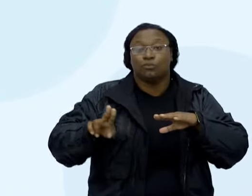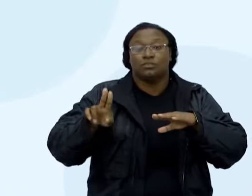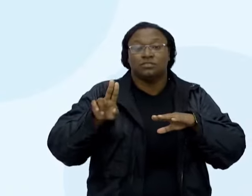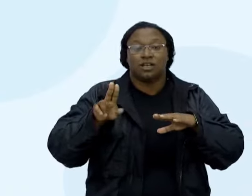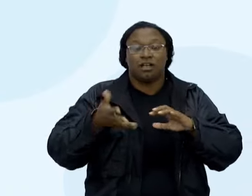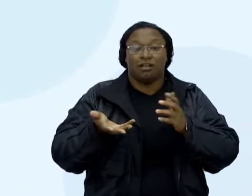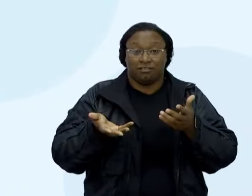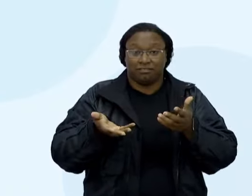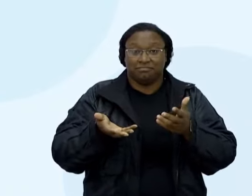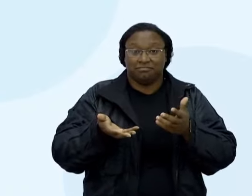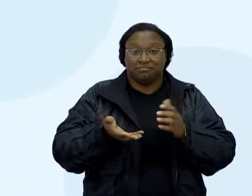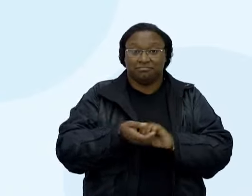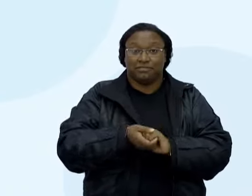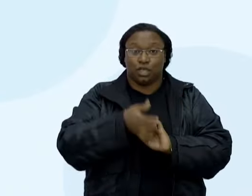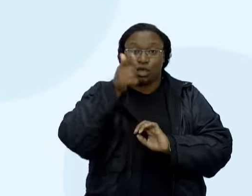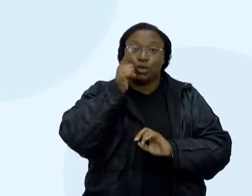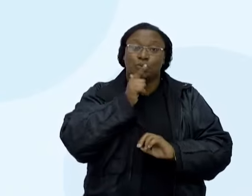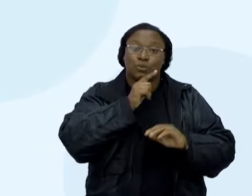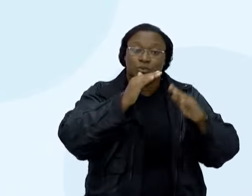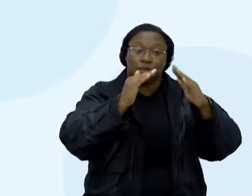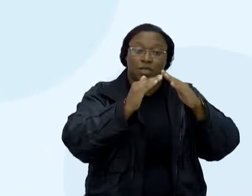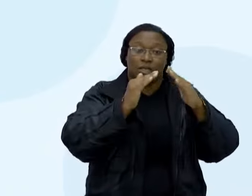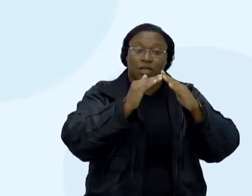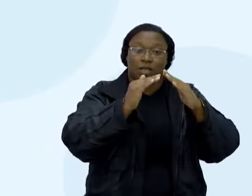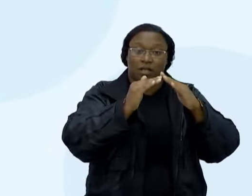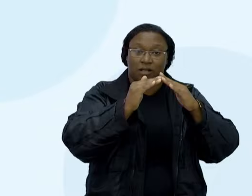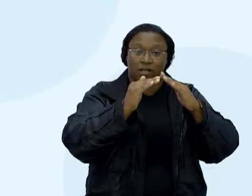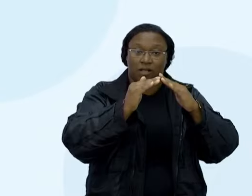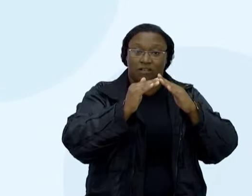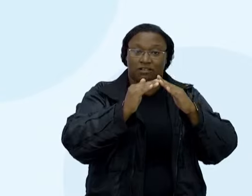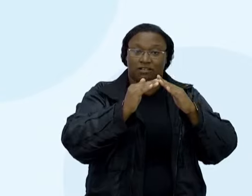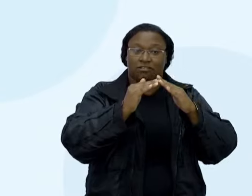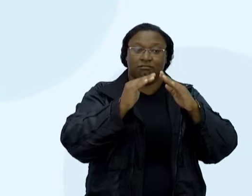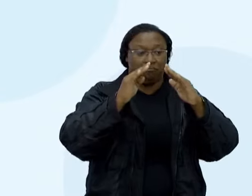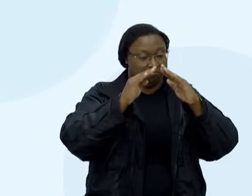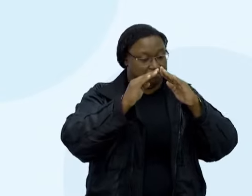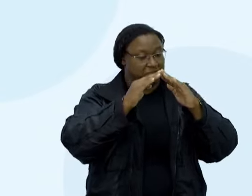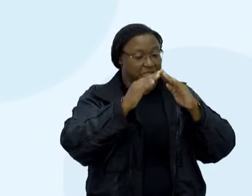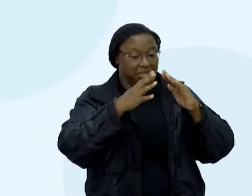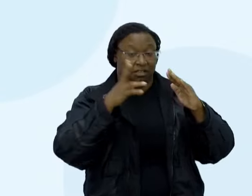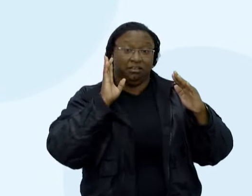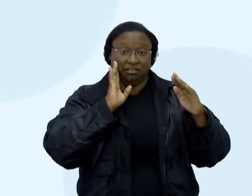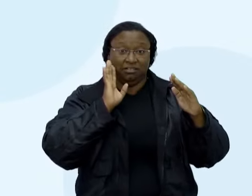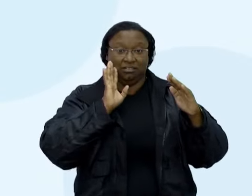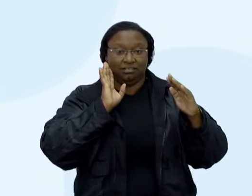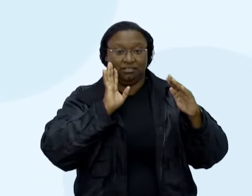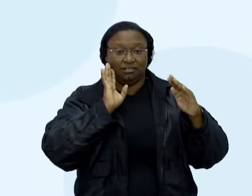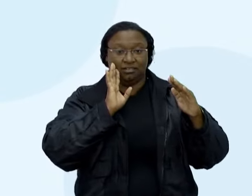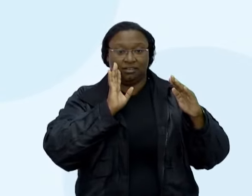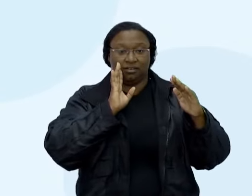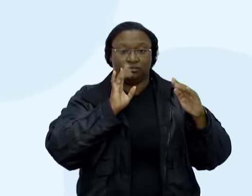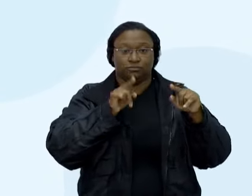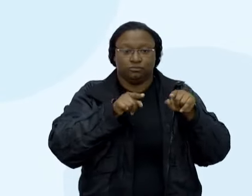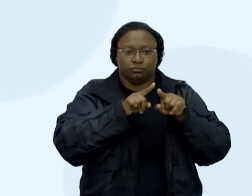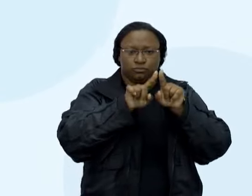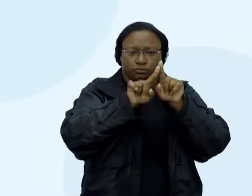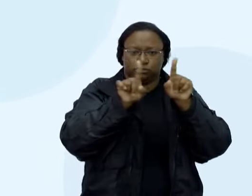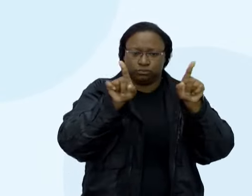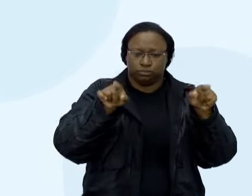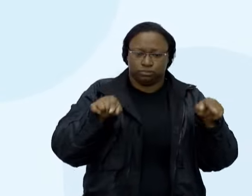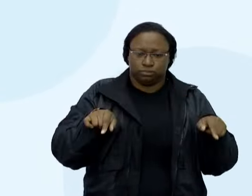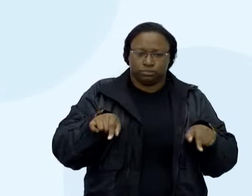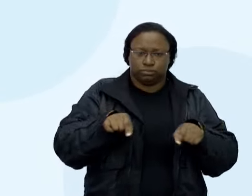né? Para fazer uma casa, ela vai ficar uma casa legal, olha lá, no nosso protótipo, né? Será que a gente consegue colocar isso